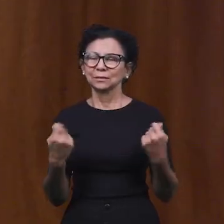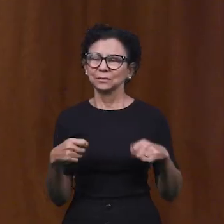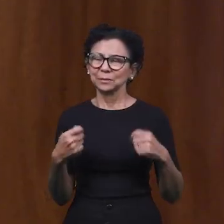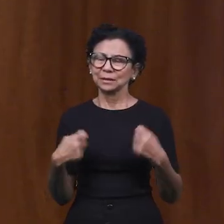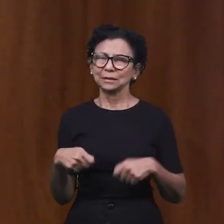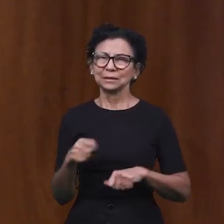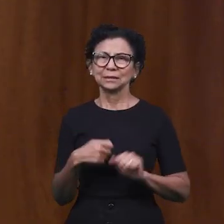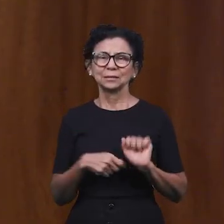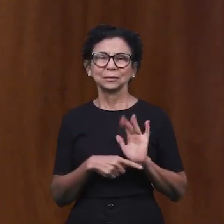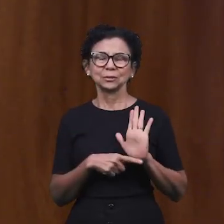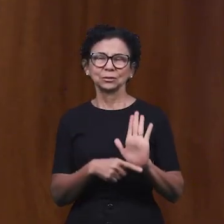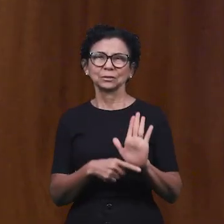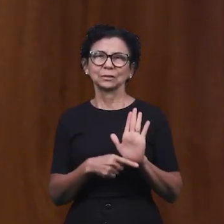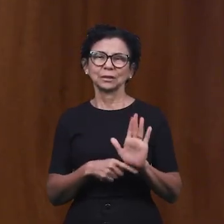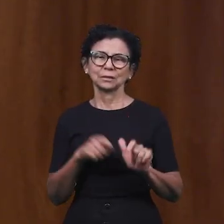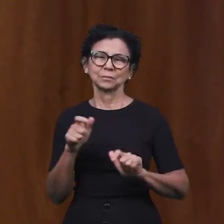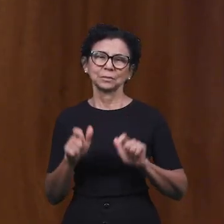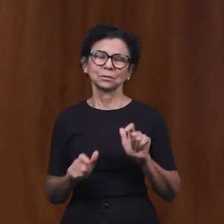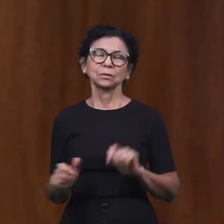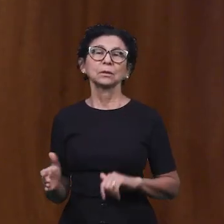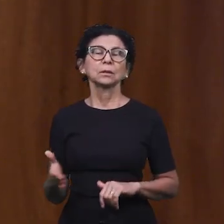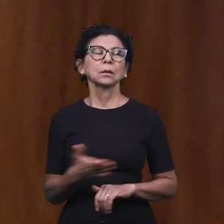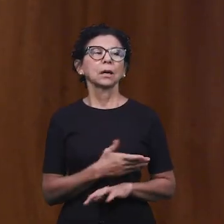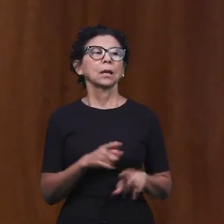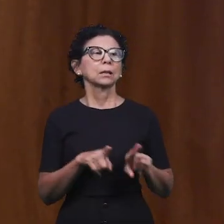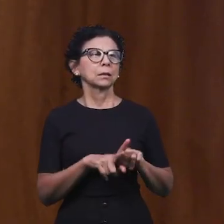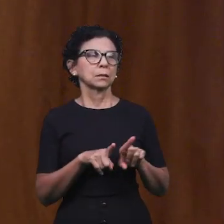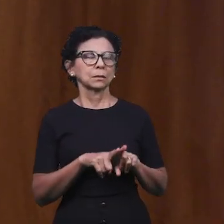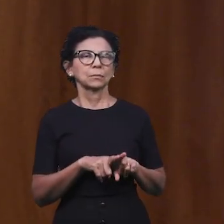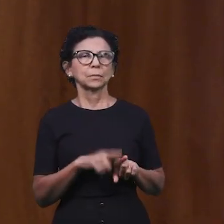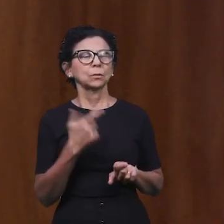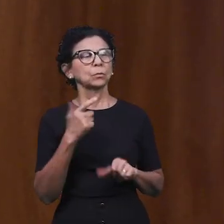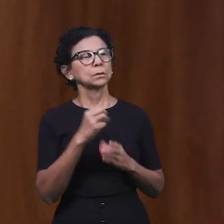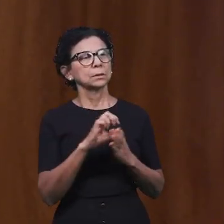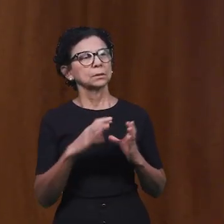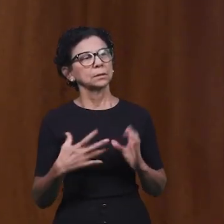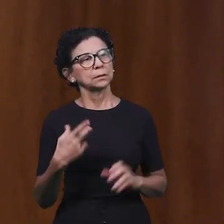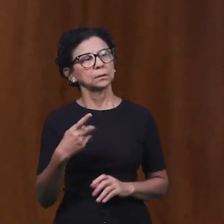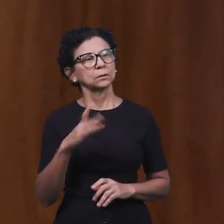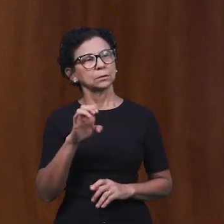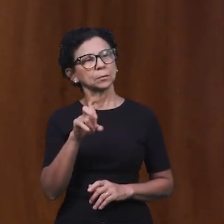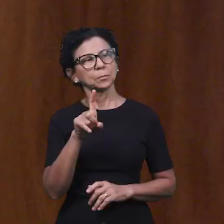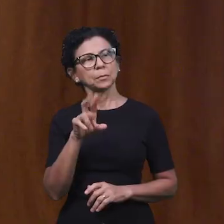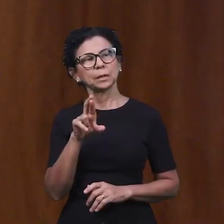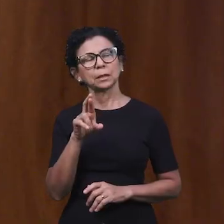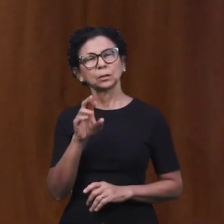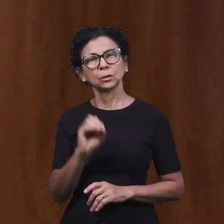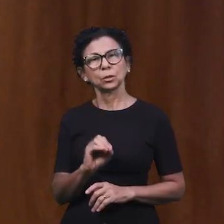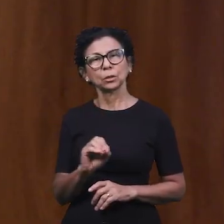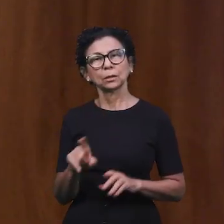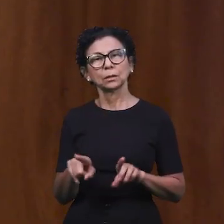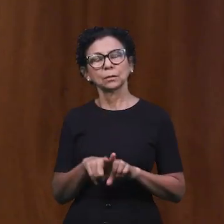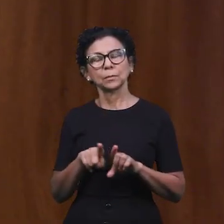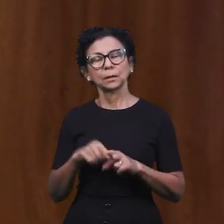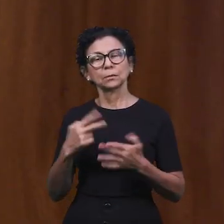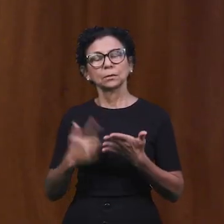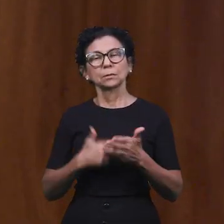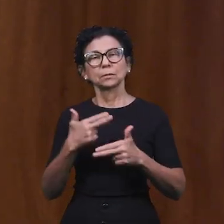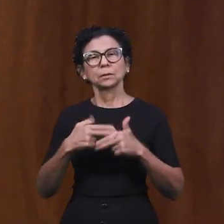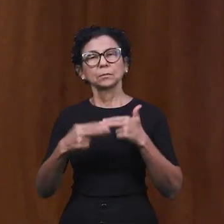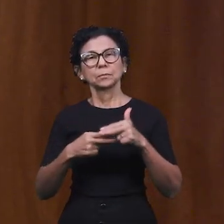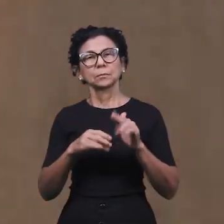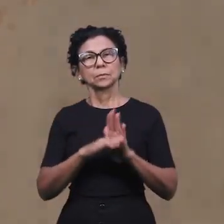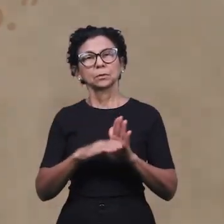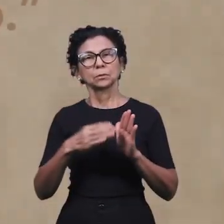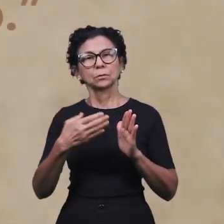ele traz para poder auxiliar e ajudar. Mas Pedro, também tem outras características. Olha, aqui em Neemias